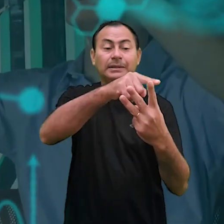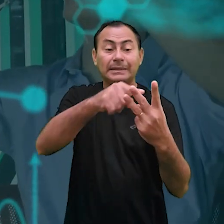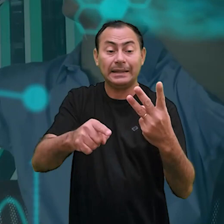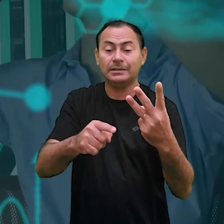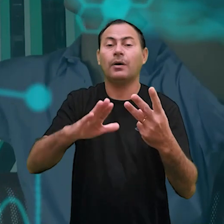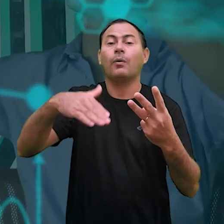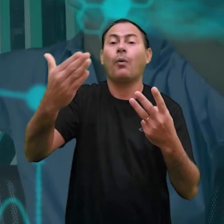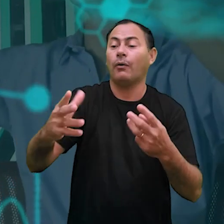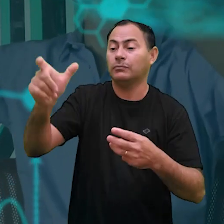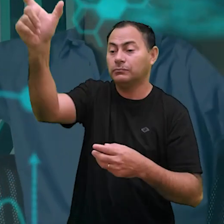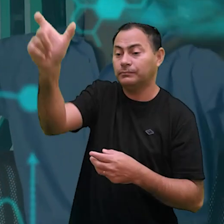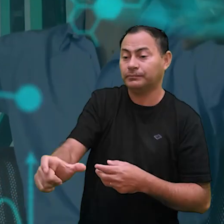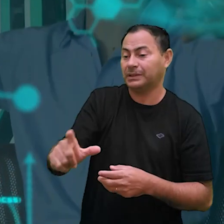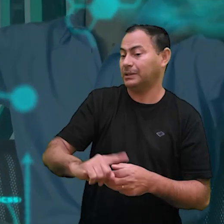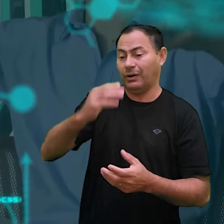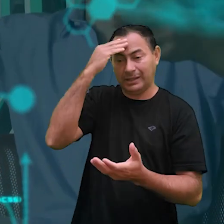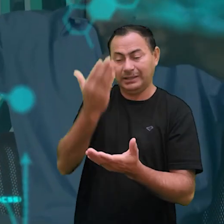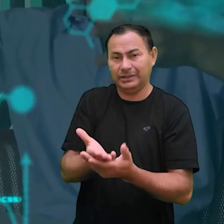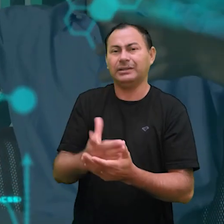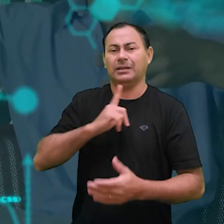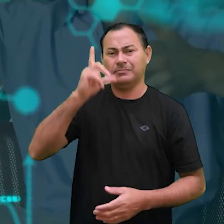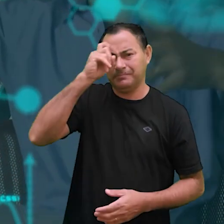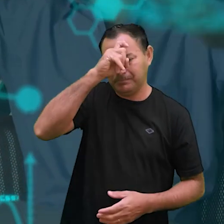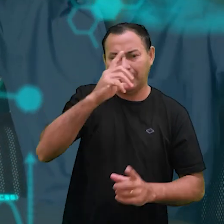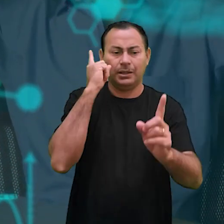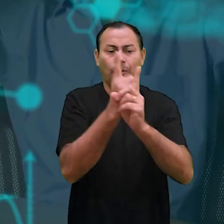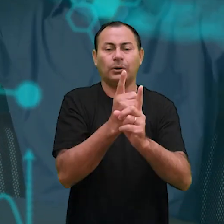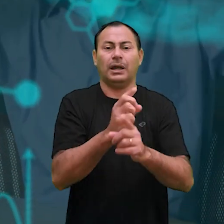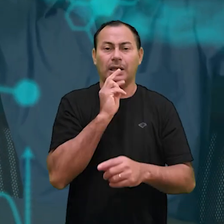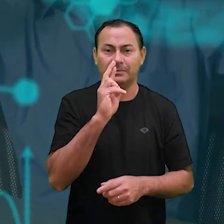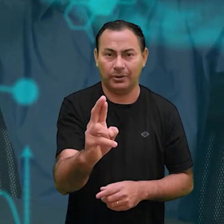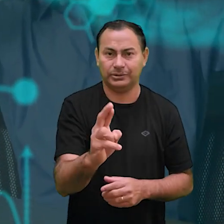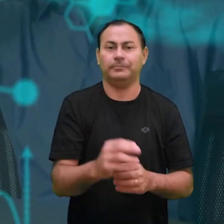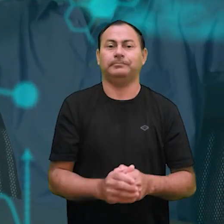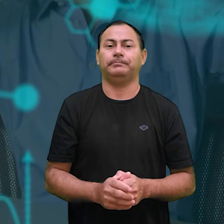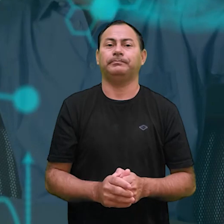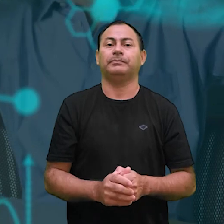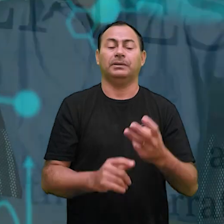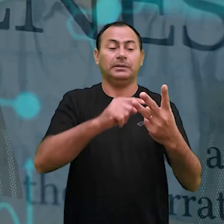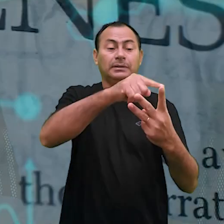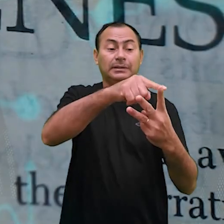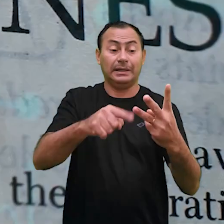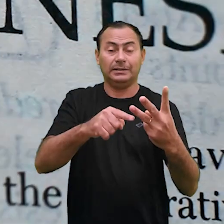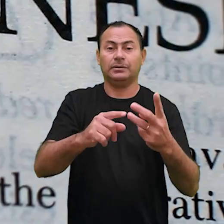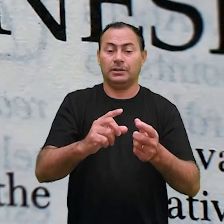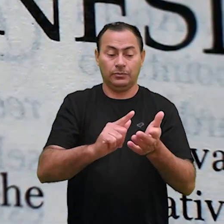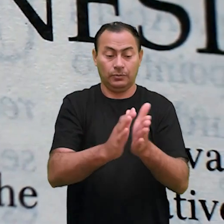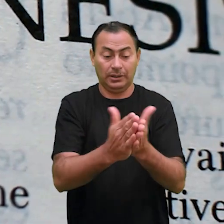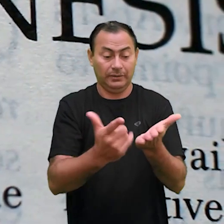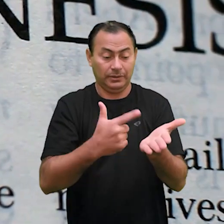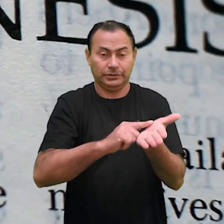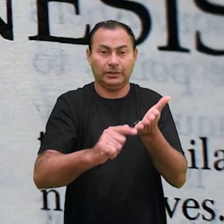Gênesis. Existem 3 pontos para os quais os cientistas ateístas têm extrema dificuldade para encontrar respostas. Há